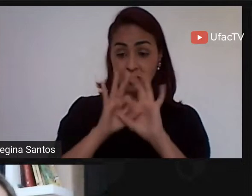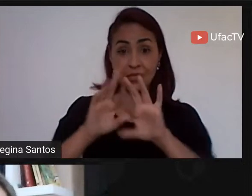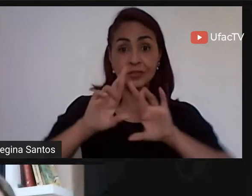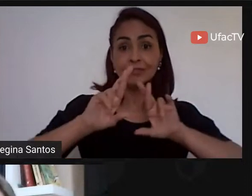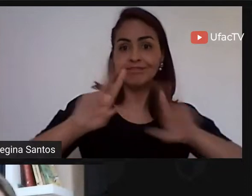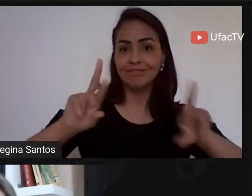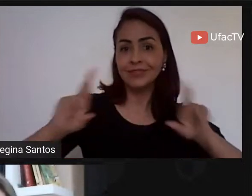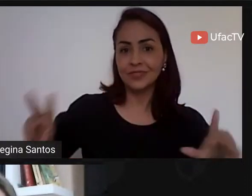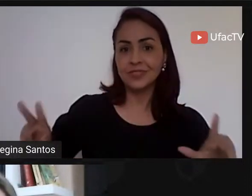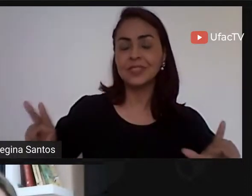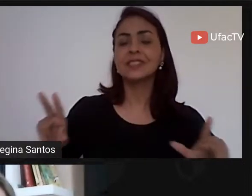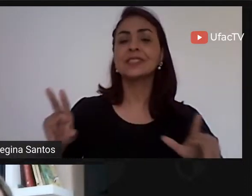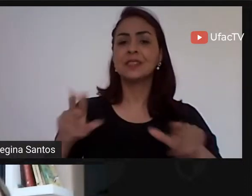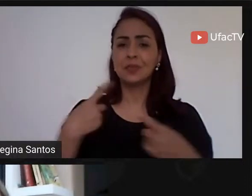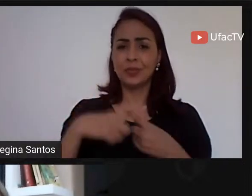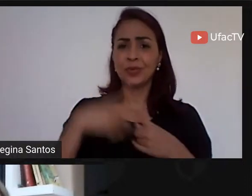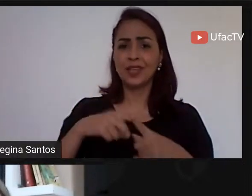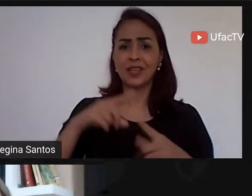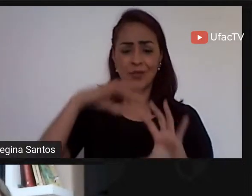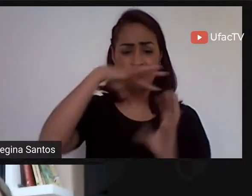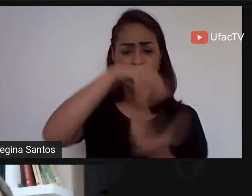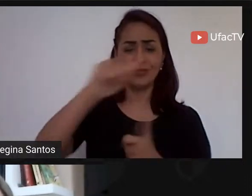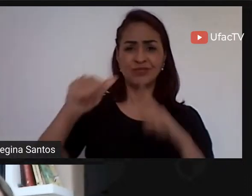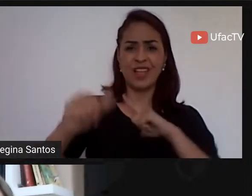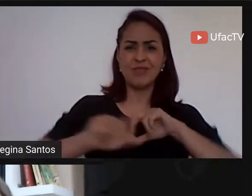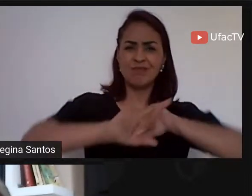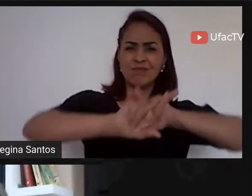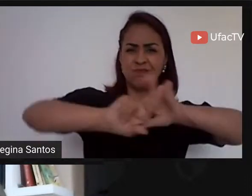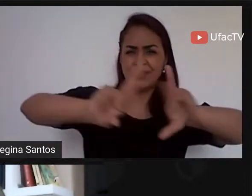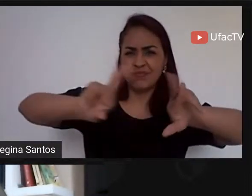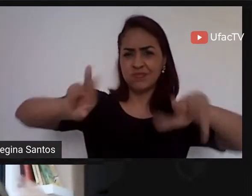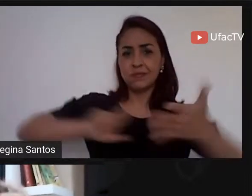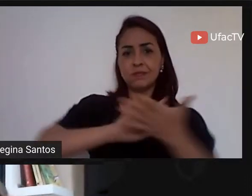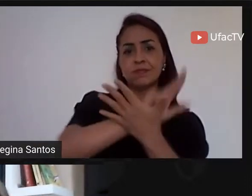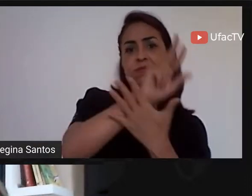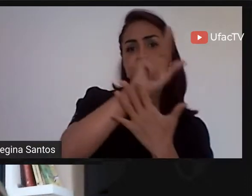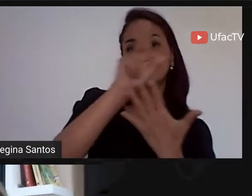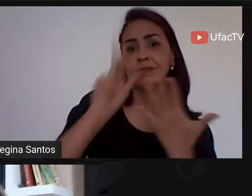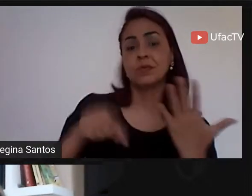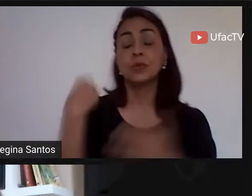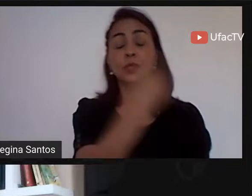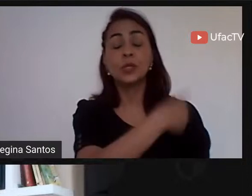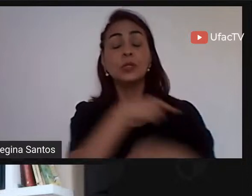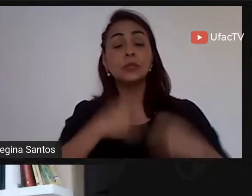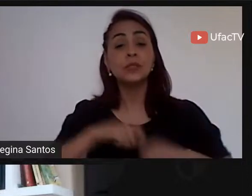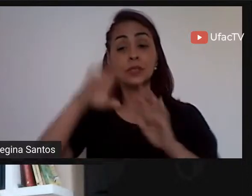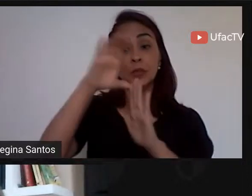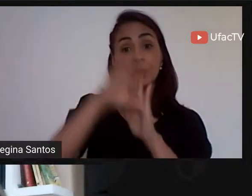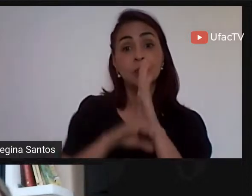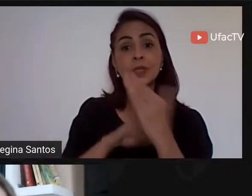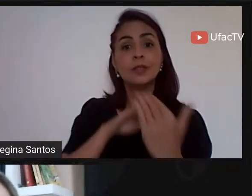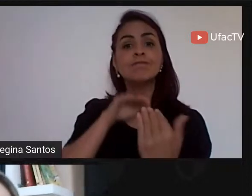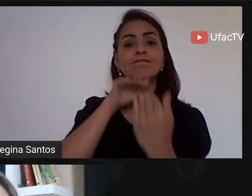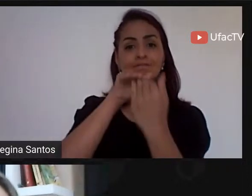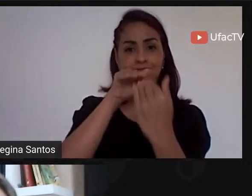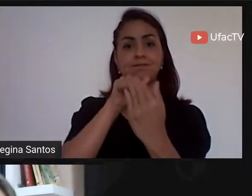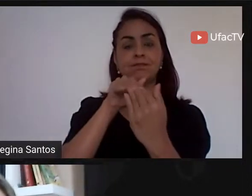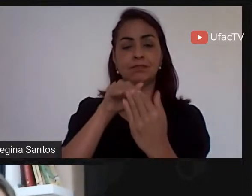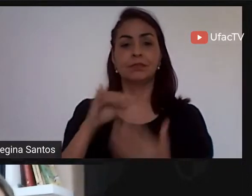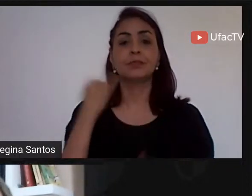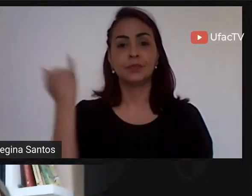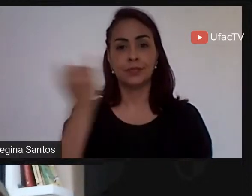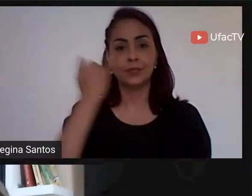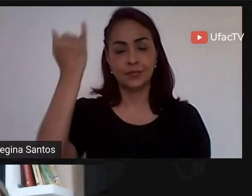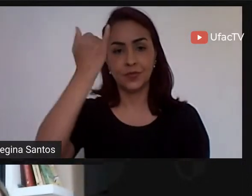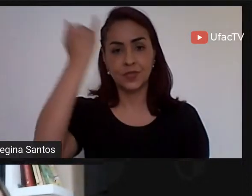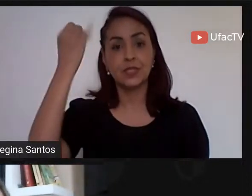nessa diversidade que tem, porque o que que a gente tem hoje, se nós pensar em políticas de currículo e de escolarização que